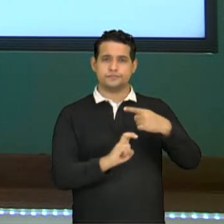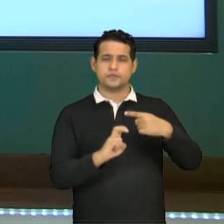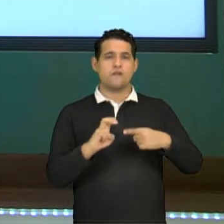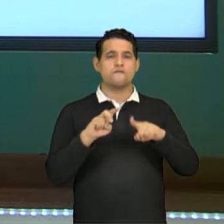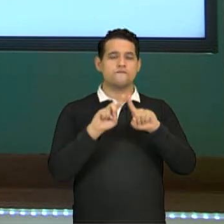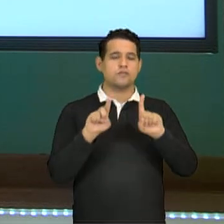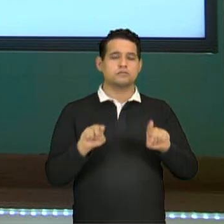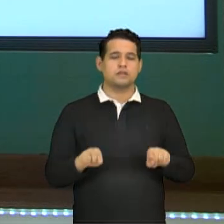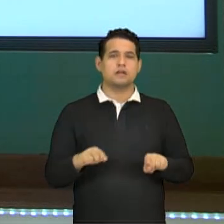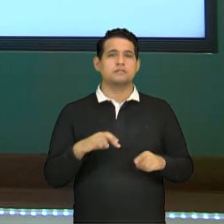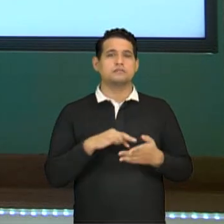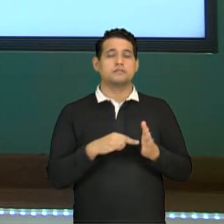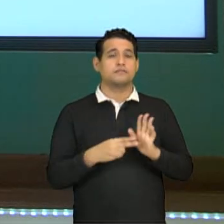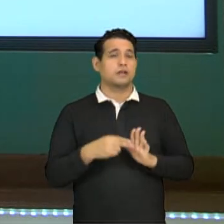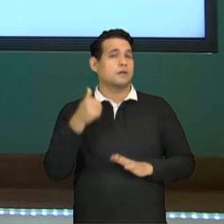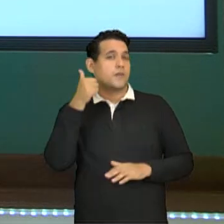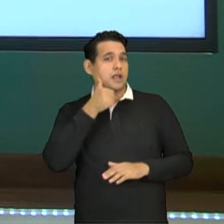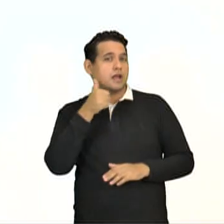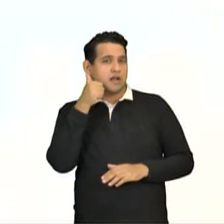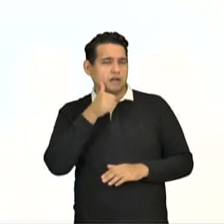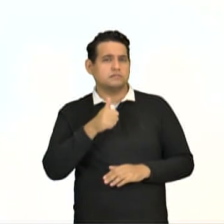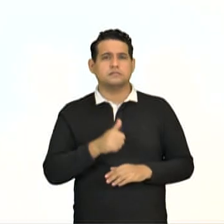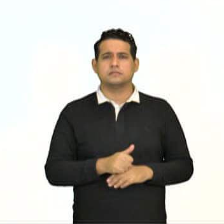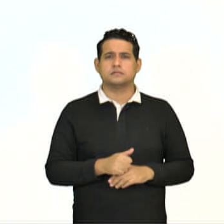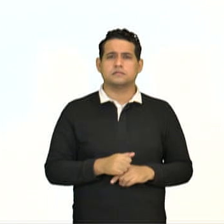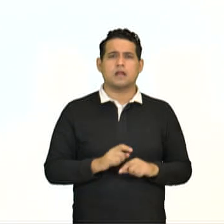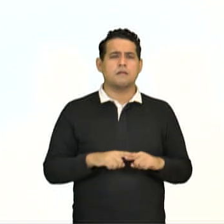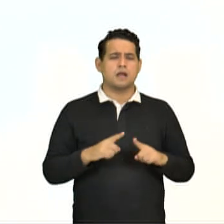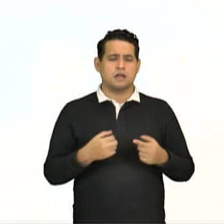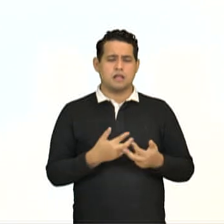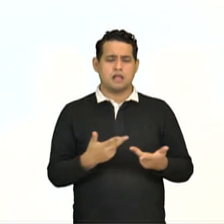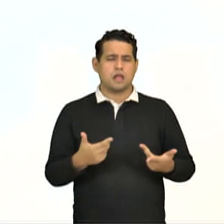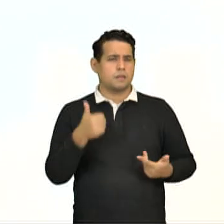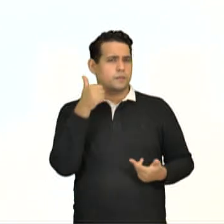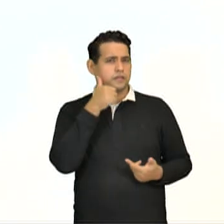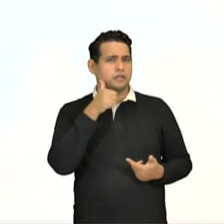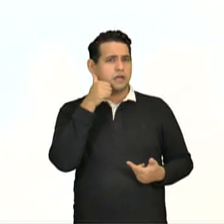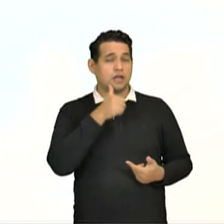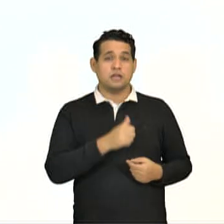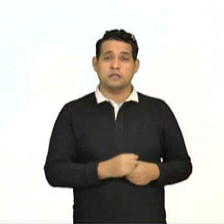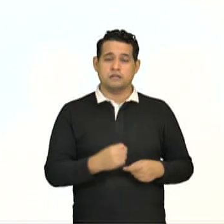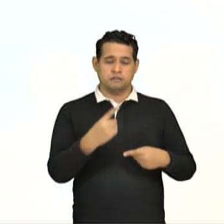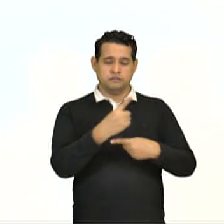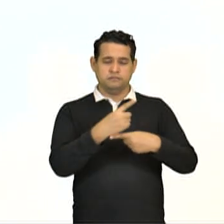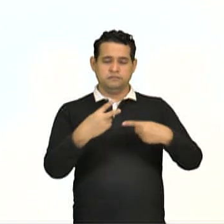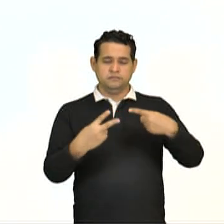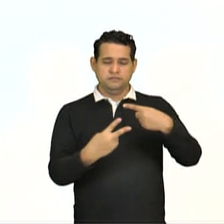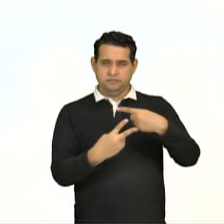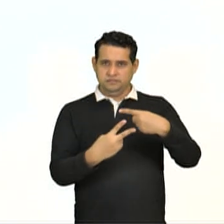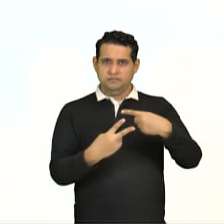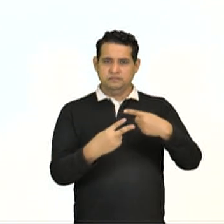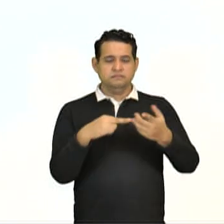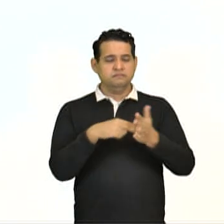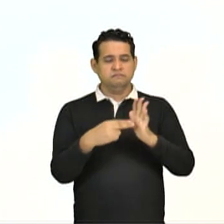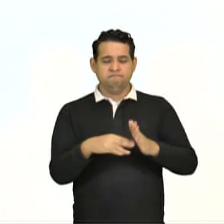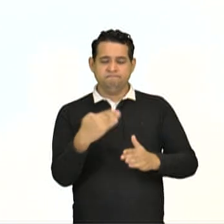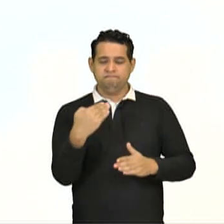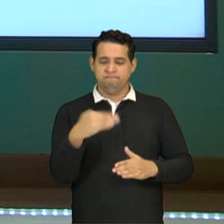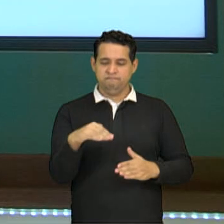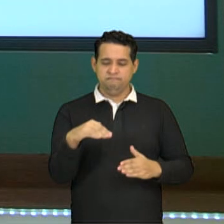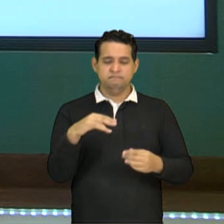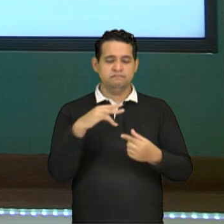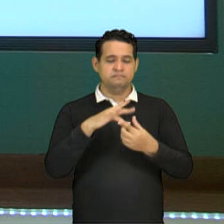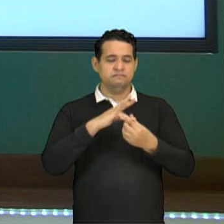funcionários corresponde a mulheres. Entre as mulheres, 1/2, ou seja, metade delas